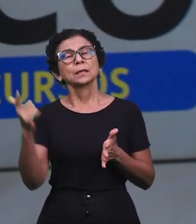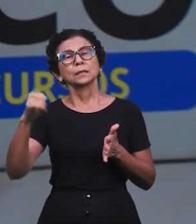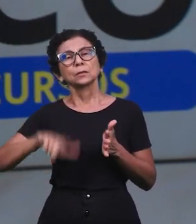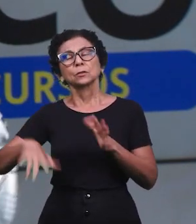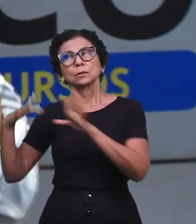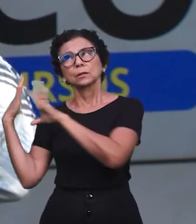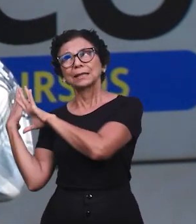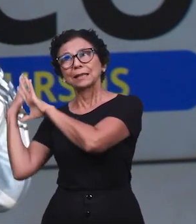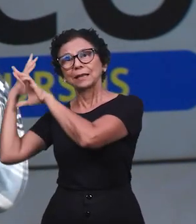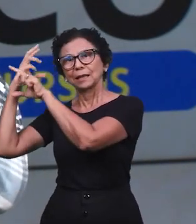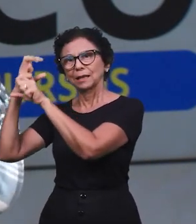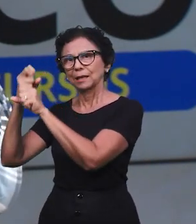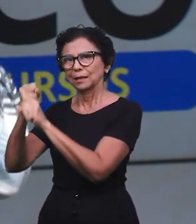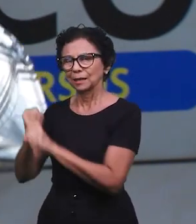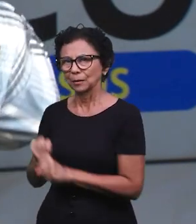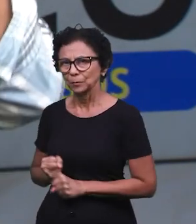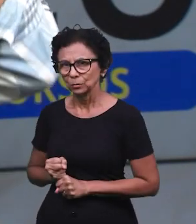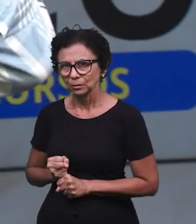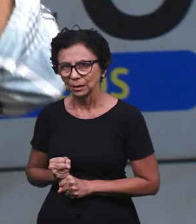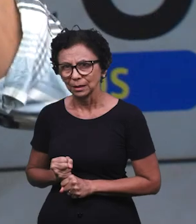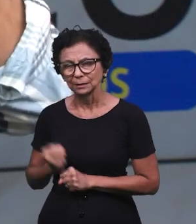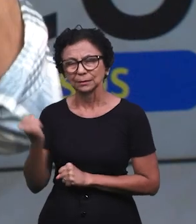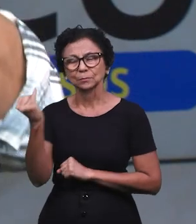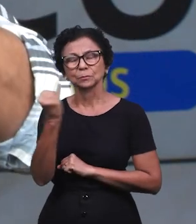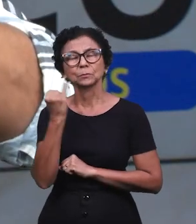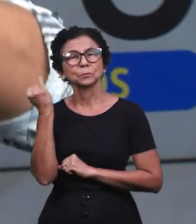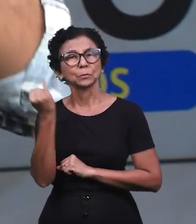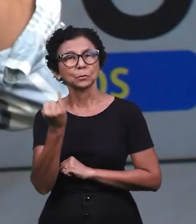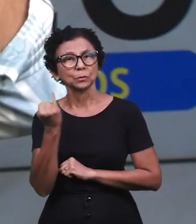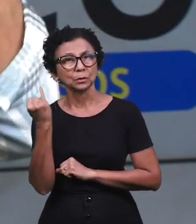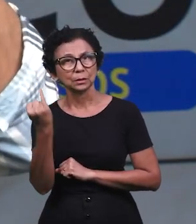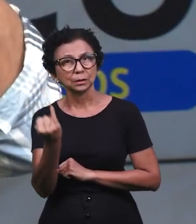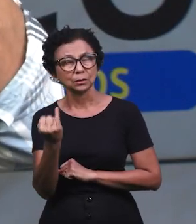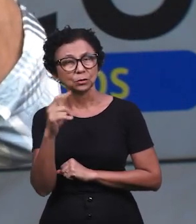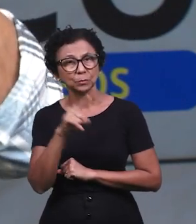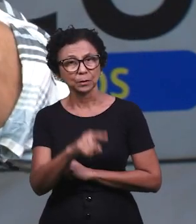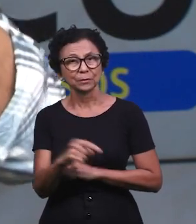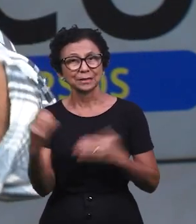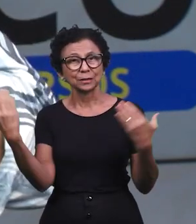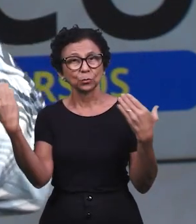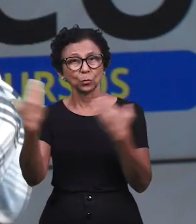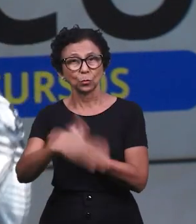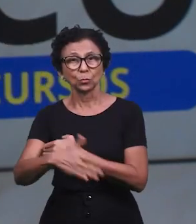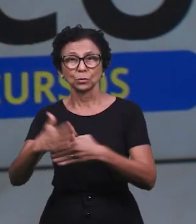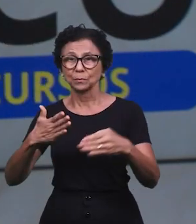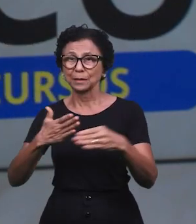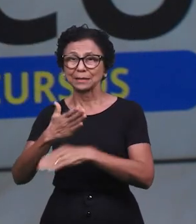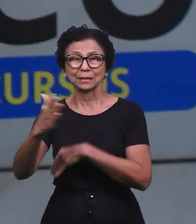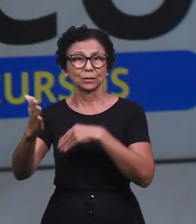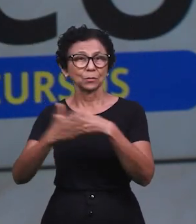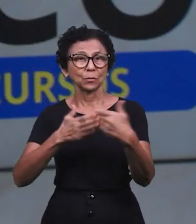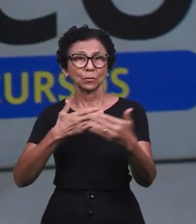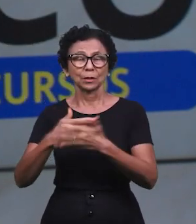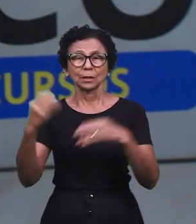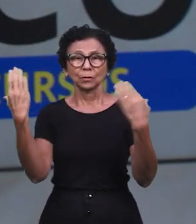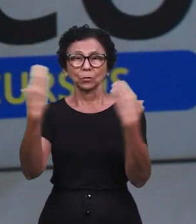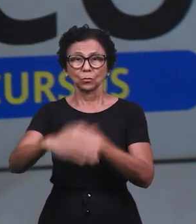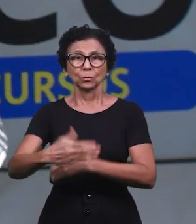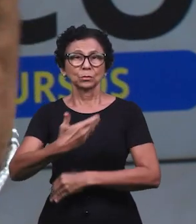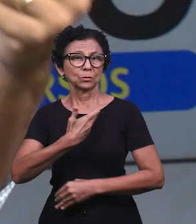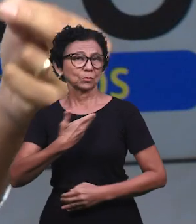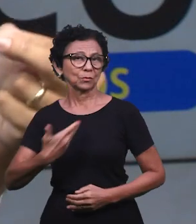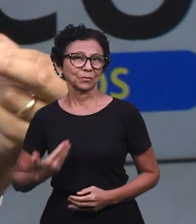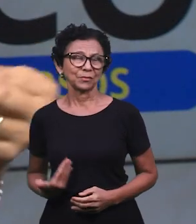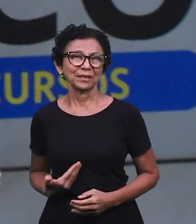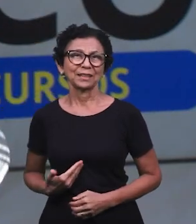revisões. Esses 3 pontos aqui são os mais importantes para você ser aprovado em qualquer concurso público, tá?